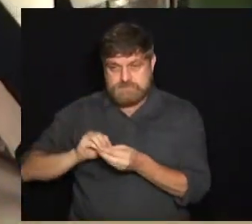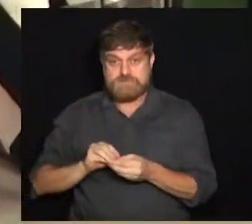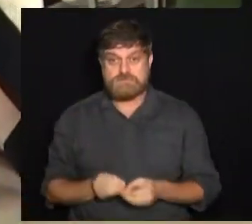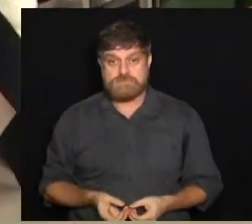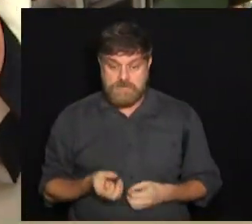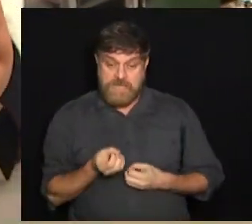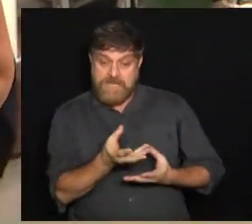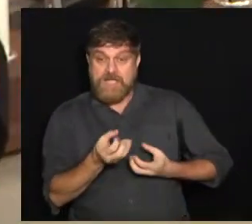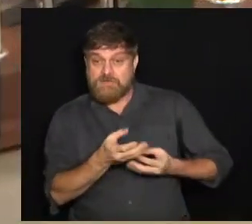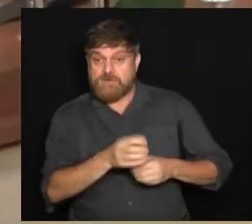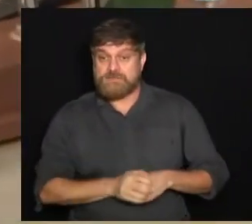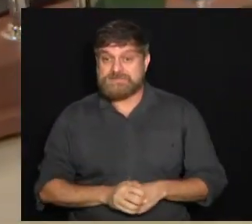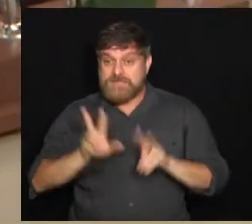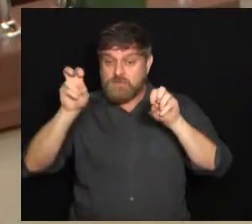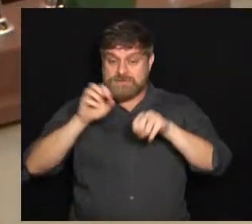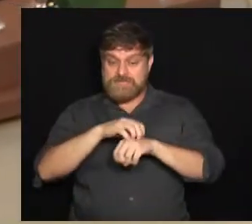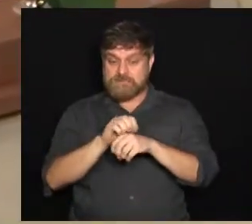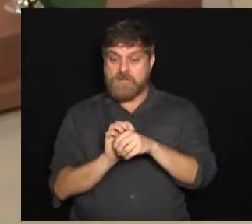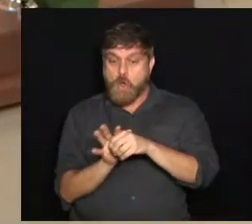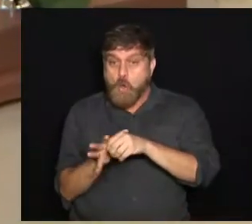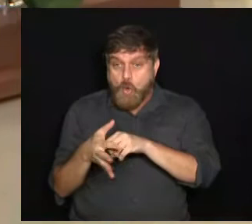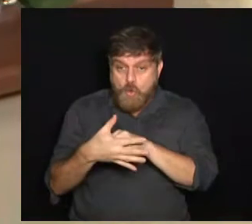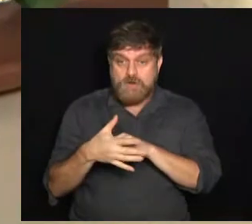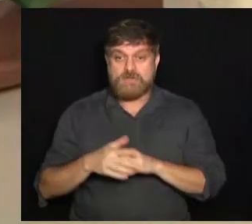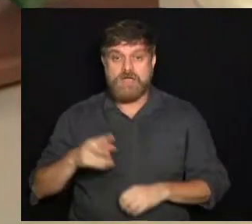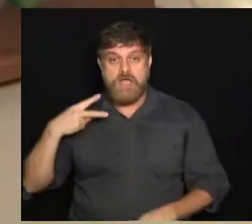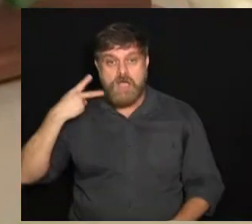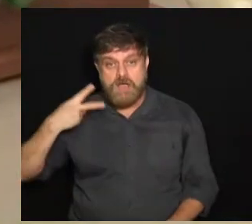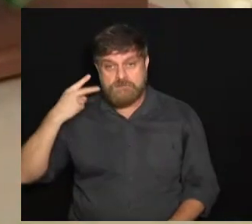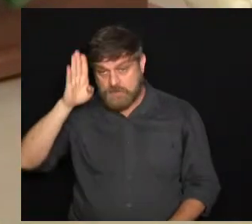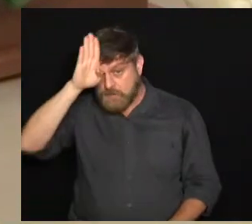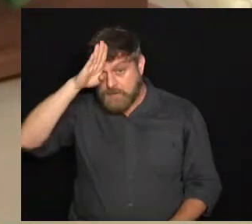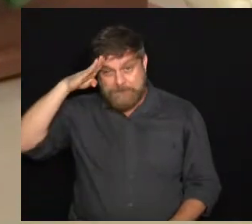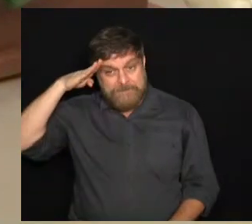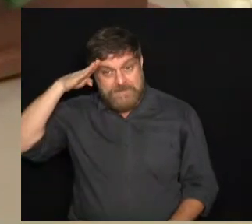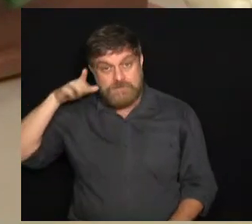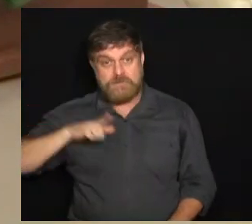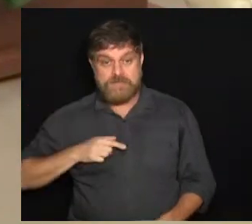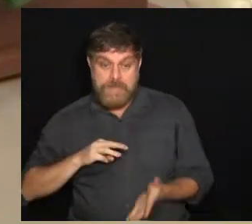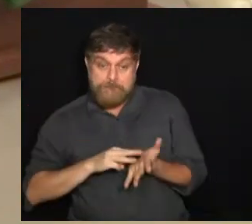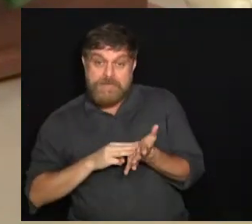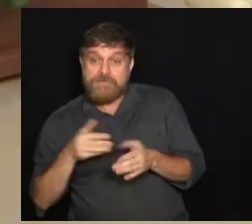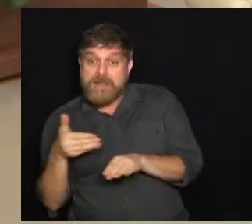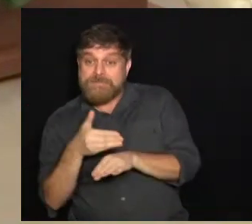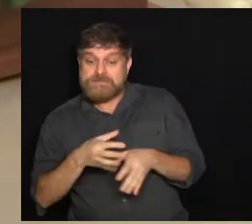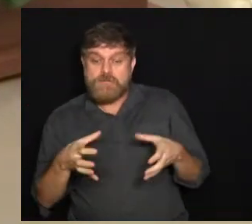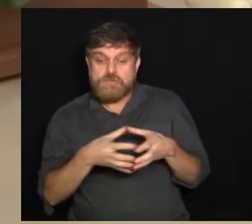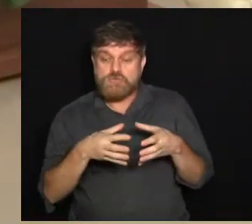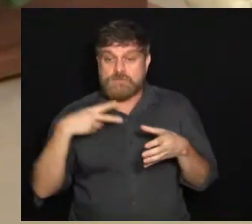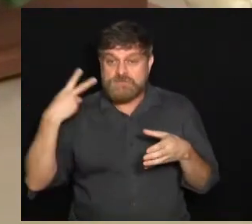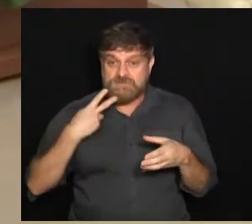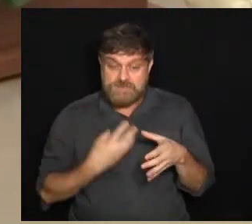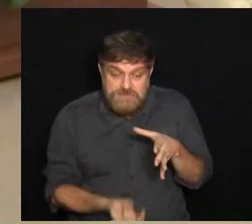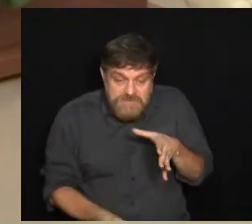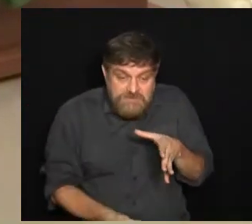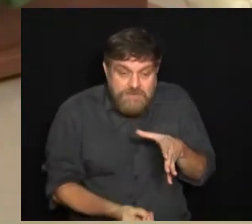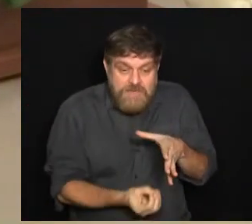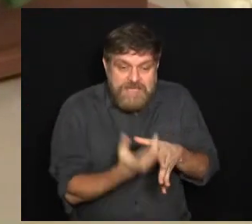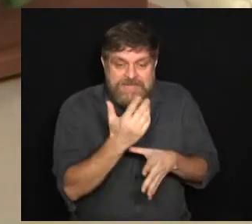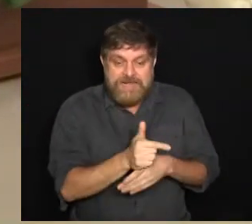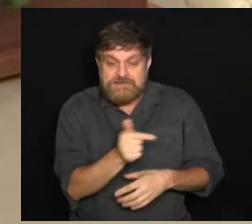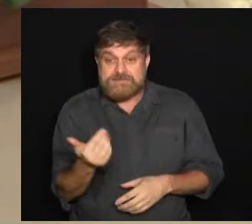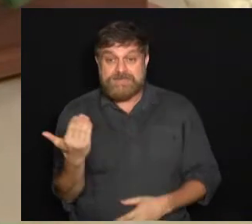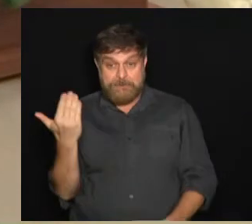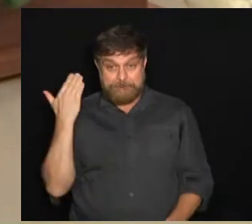boletim a respeito do coronavírus. Lembrando que o vereador Pedro Torinho, ele é membro da comissão que foi criada na última